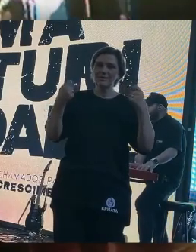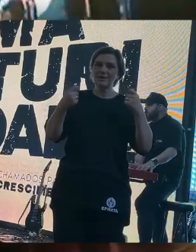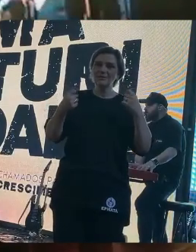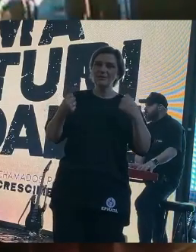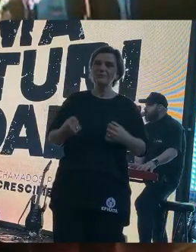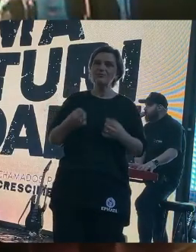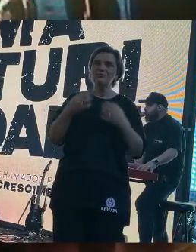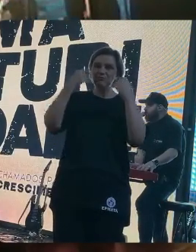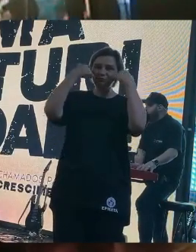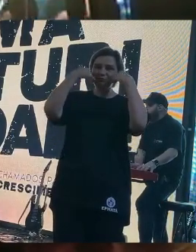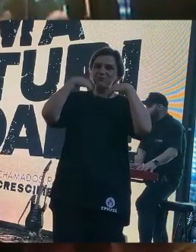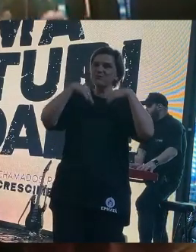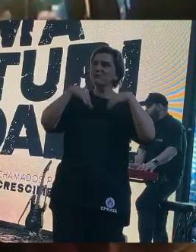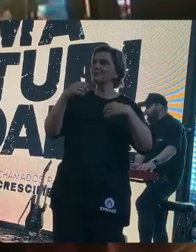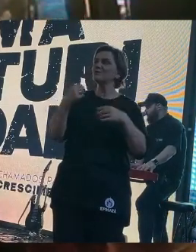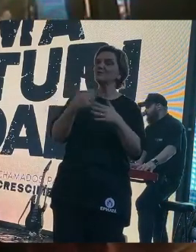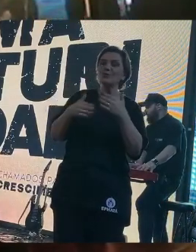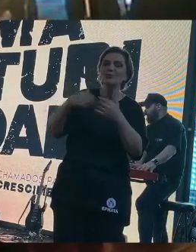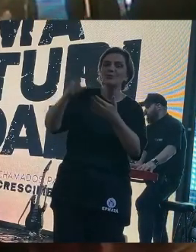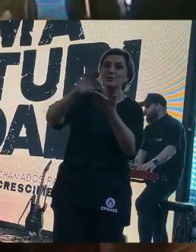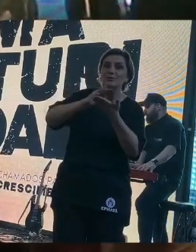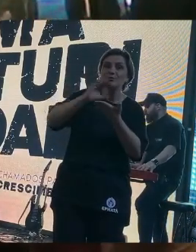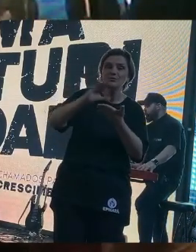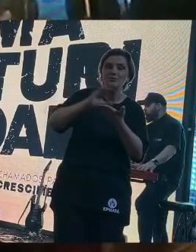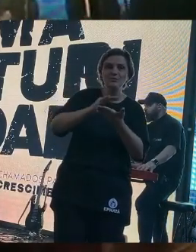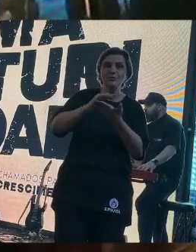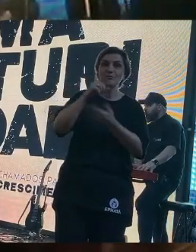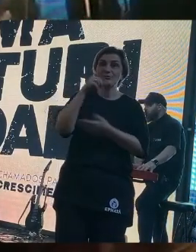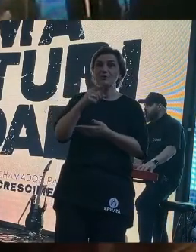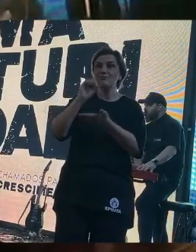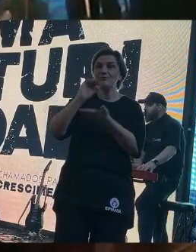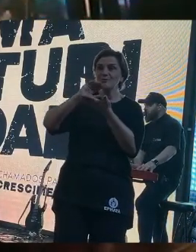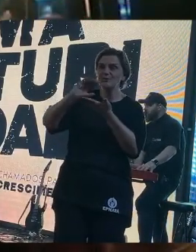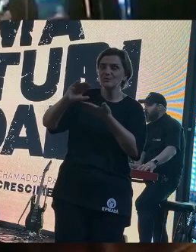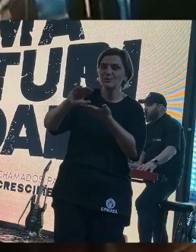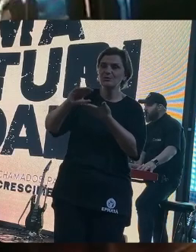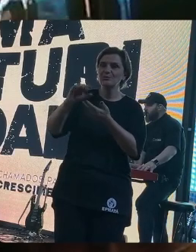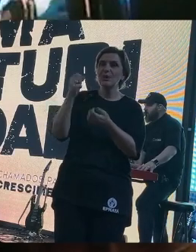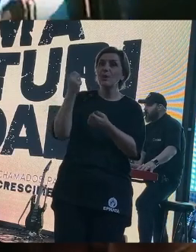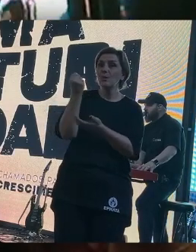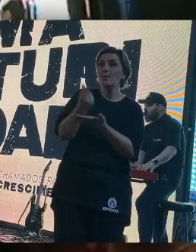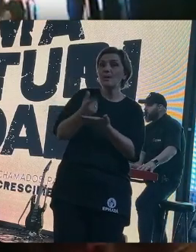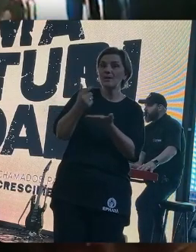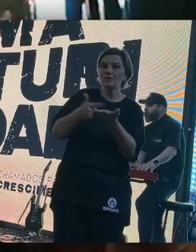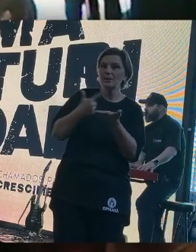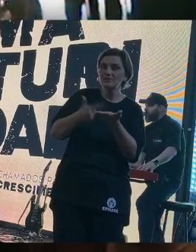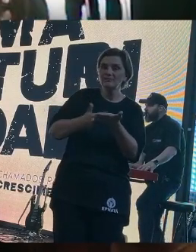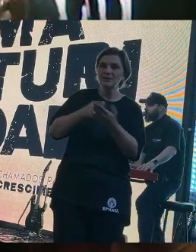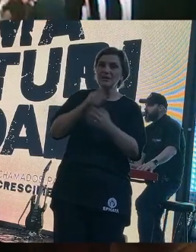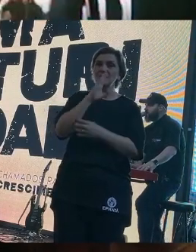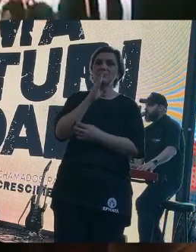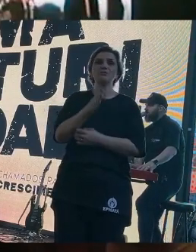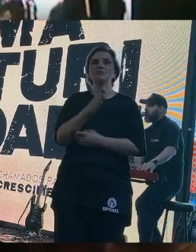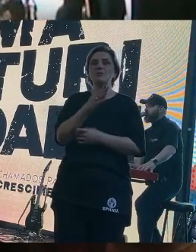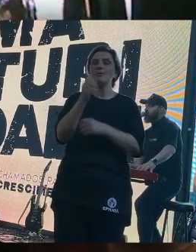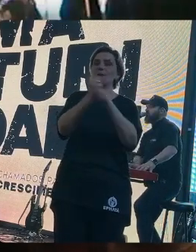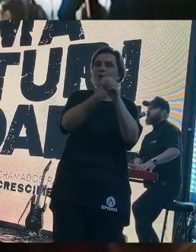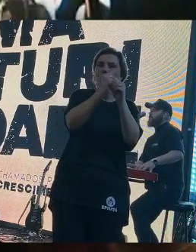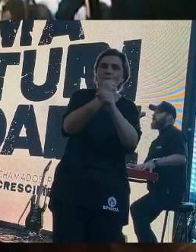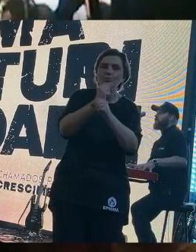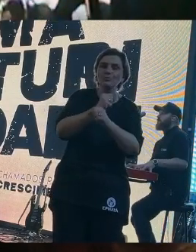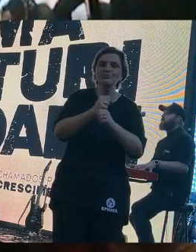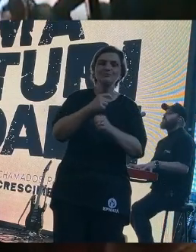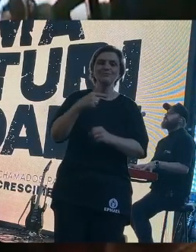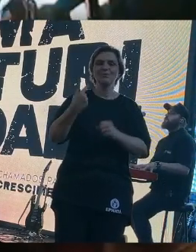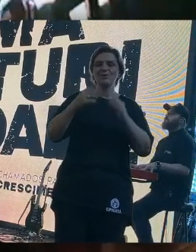todo recurso, todo investimento que você vai fazer na aquisição dessa obra, ela vai ser direcionada para a construção da